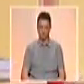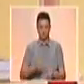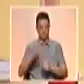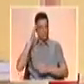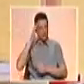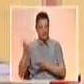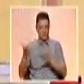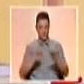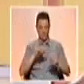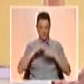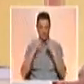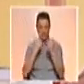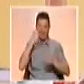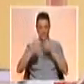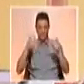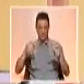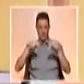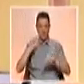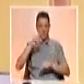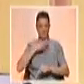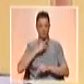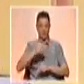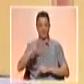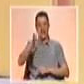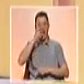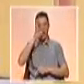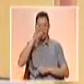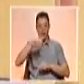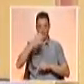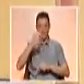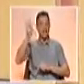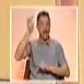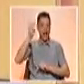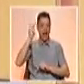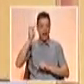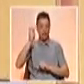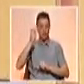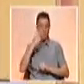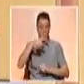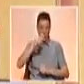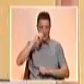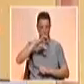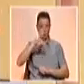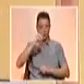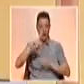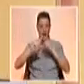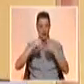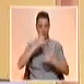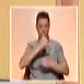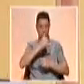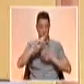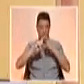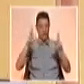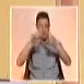Boa tarde, bem-vindo à Sociedade Civil. O Dia Mundial da Água é celebrado há 20 anos e a Unesco declarou 2013 como o Ano